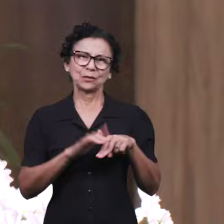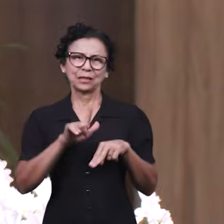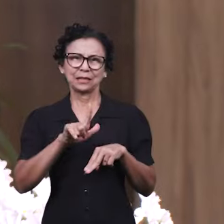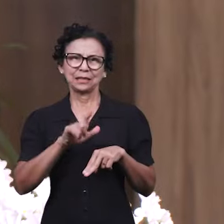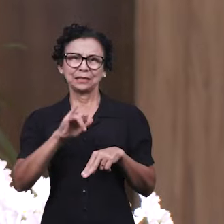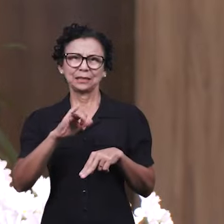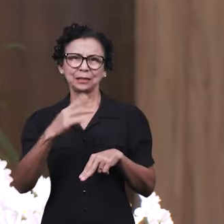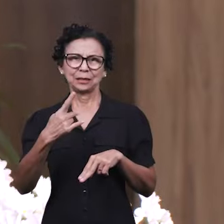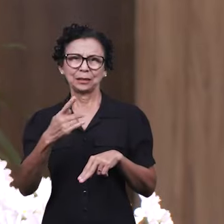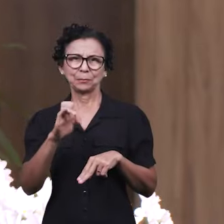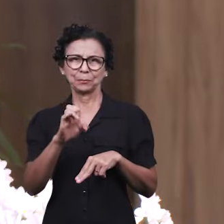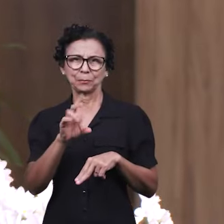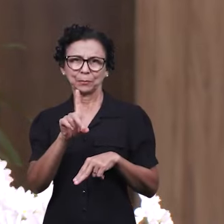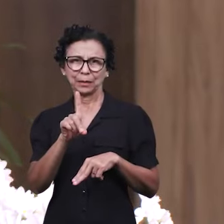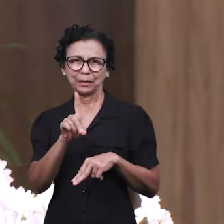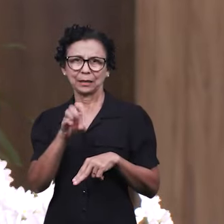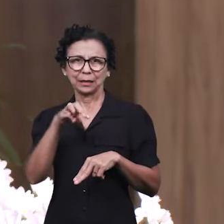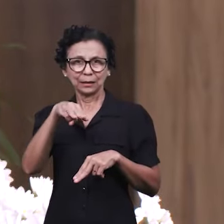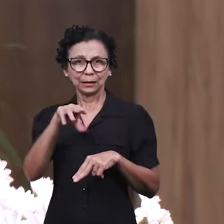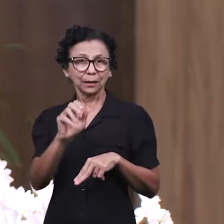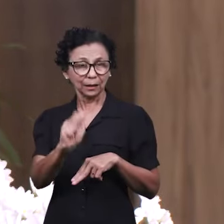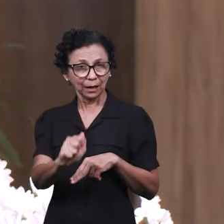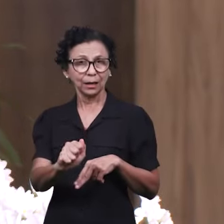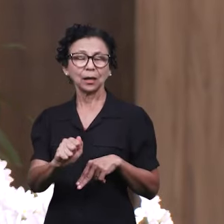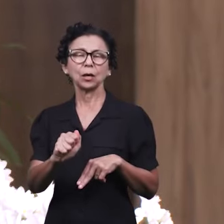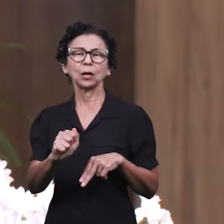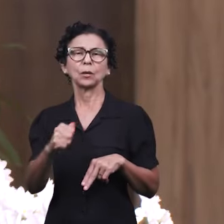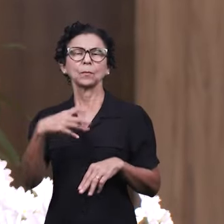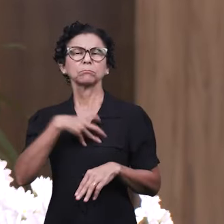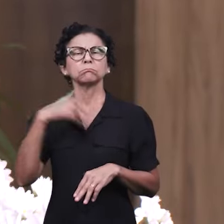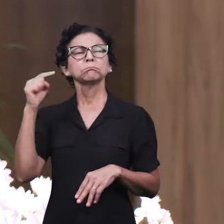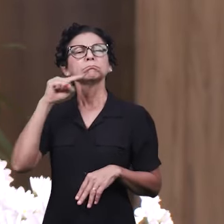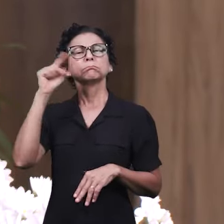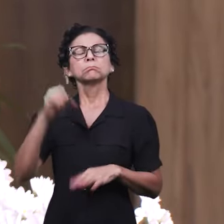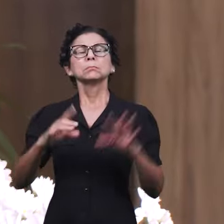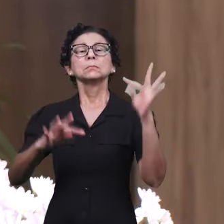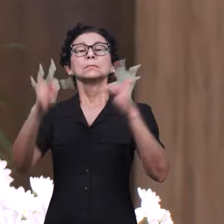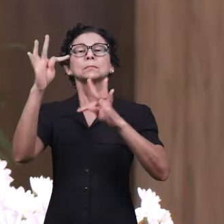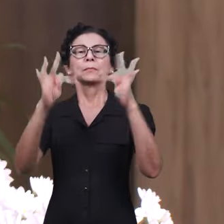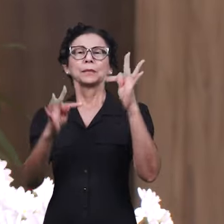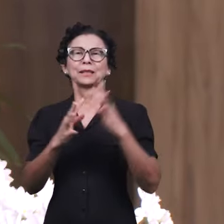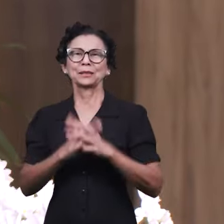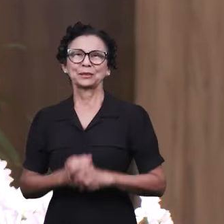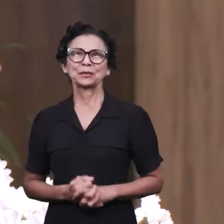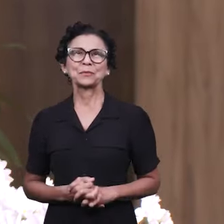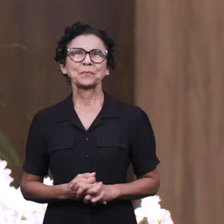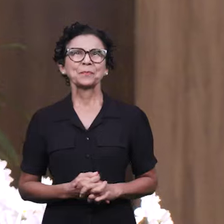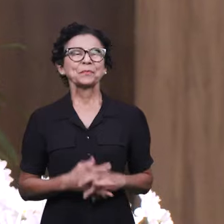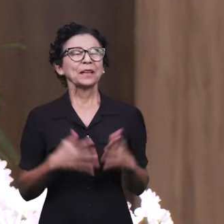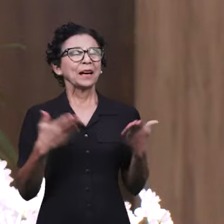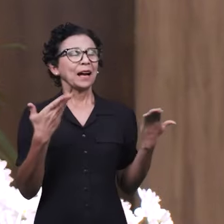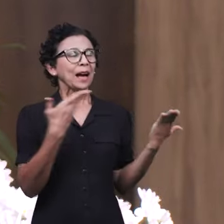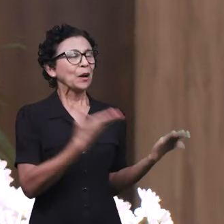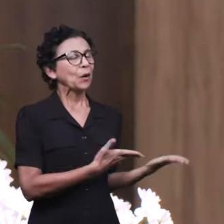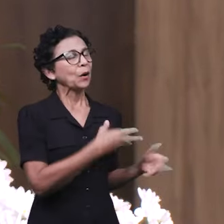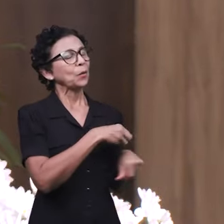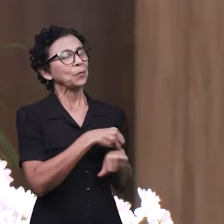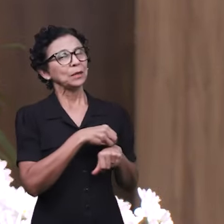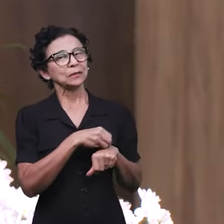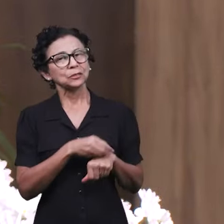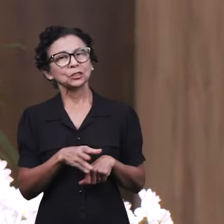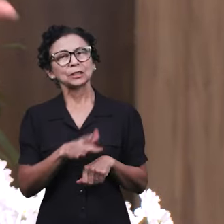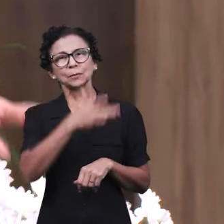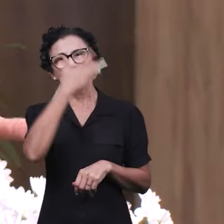dúvidas O que é o lipedema quais são os sintomas os tratamentos e eu gostaria que ela deixasse uma mensagem para as pessoas que estão nos